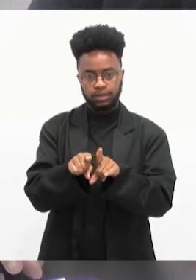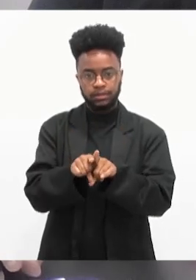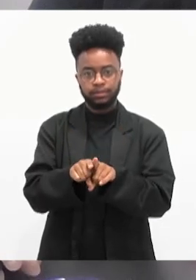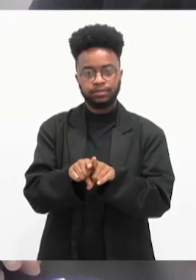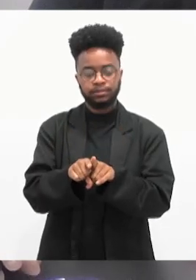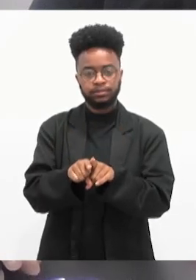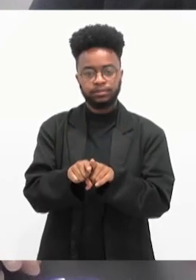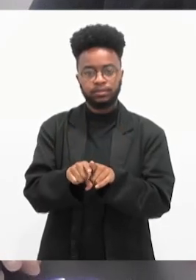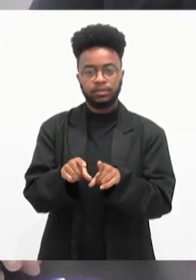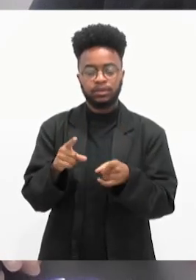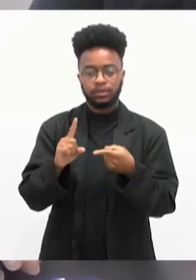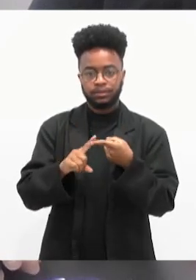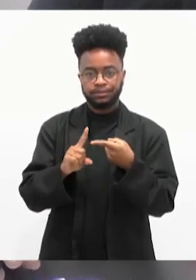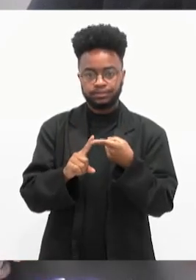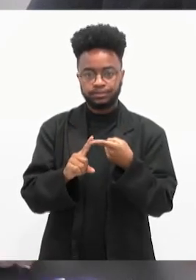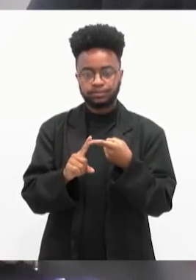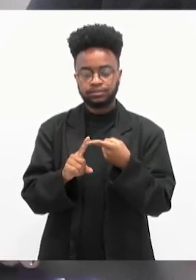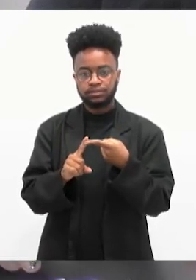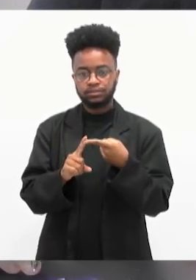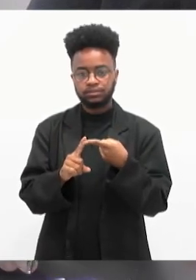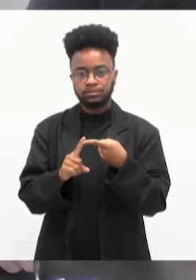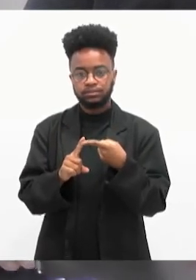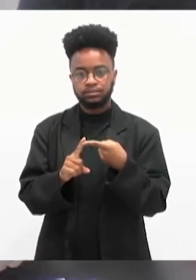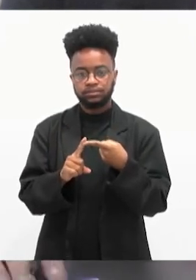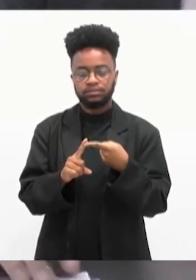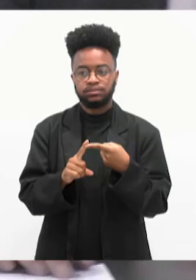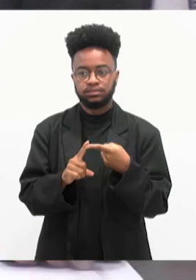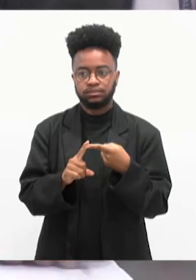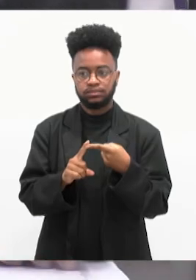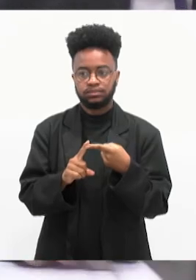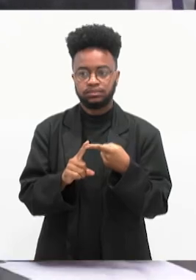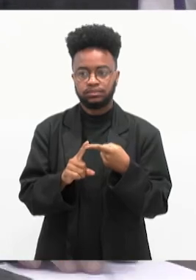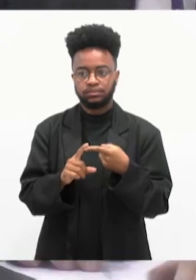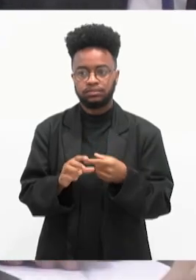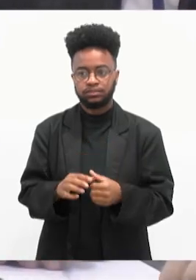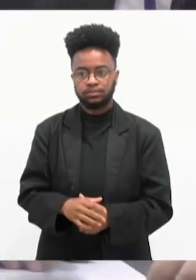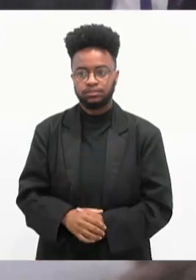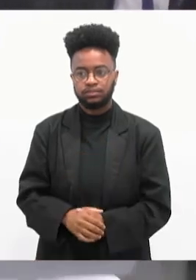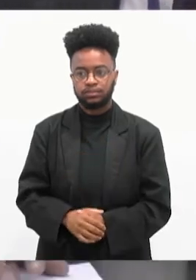deliberar. Uma audiência... Cadê o projeto?